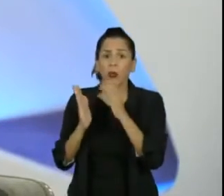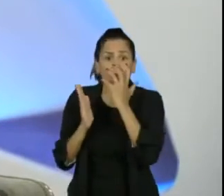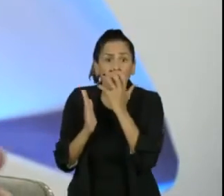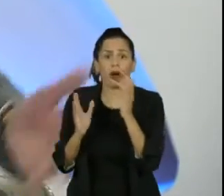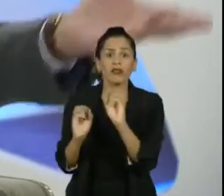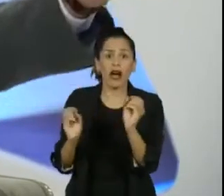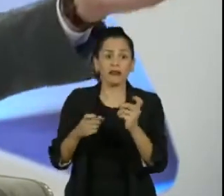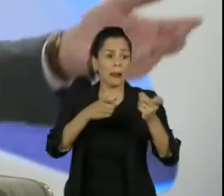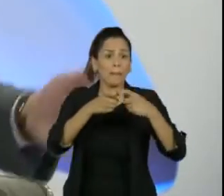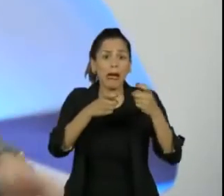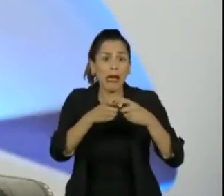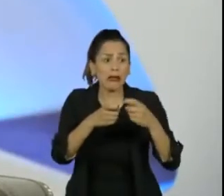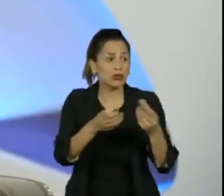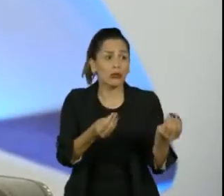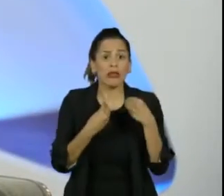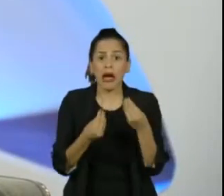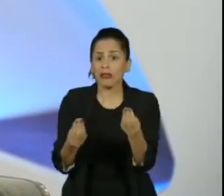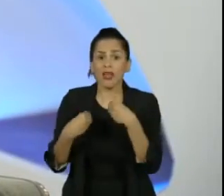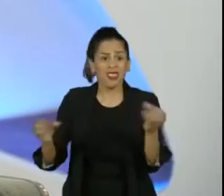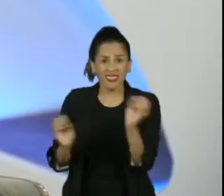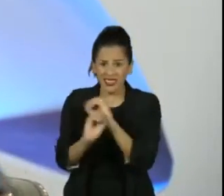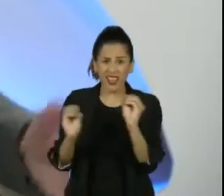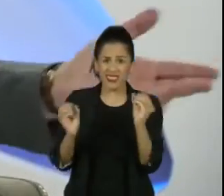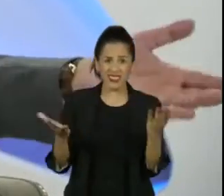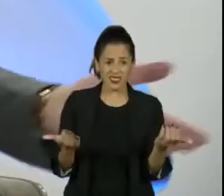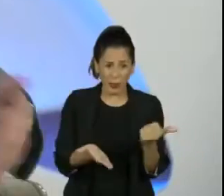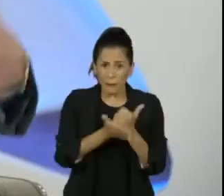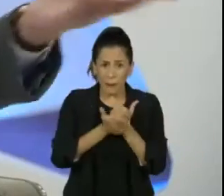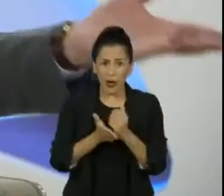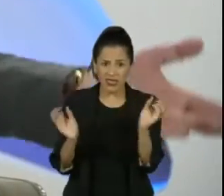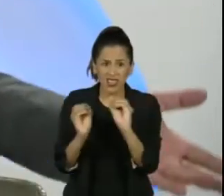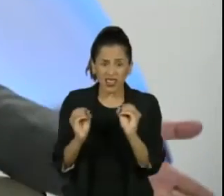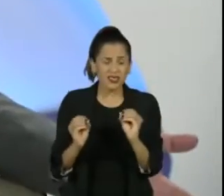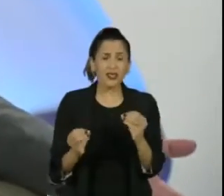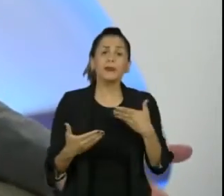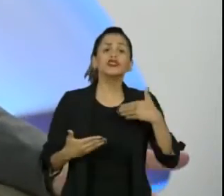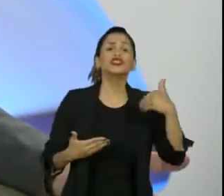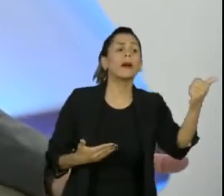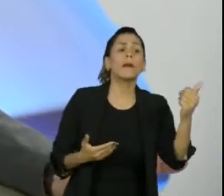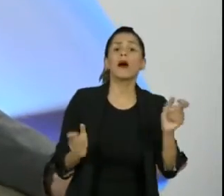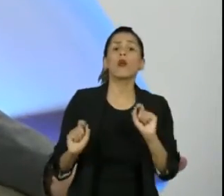nada. O que eu quero com ele? Tomar café, tomar cerveja?